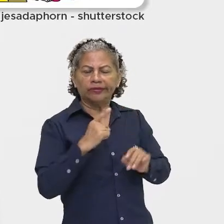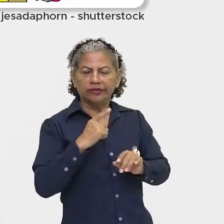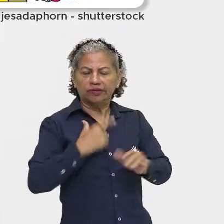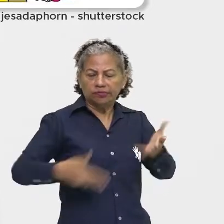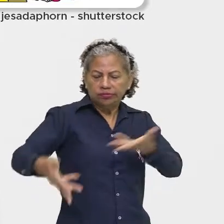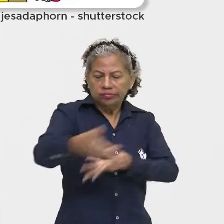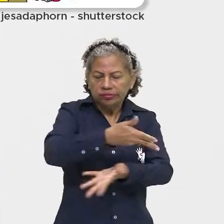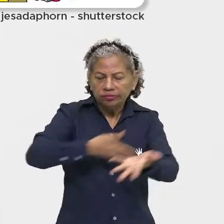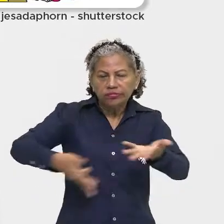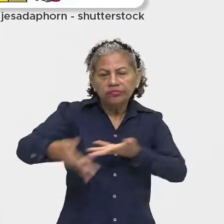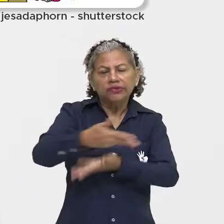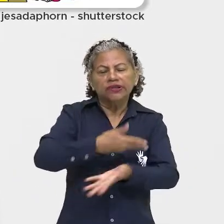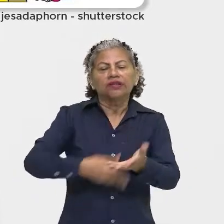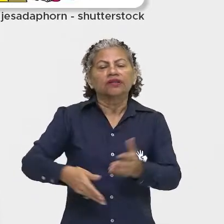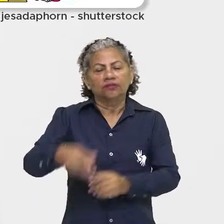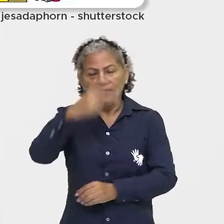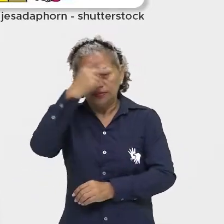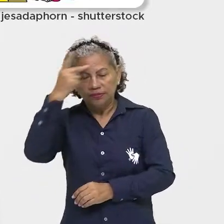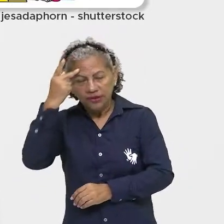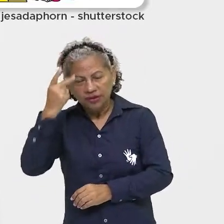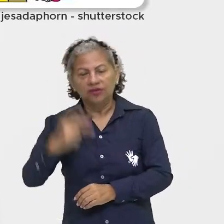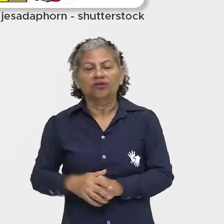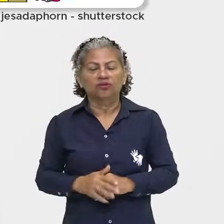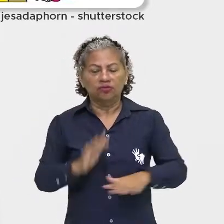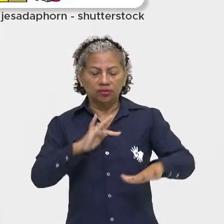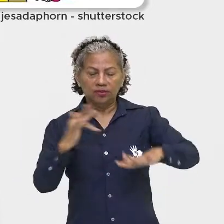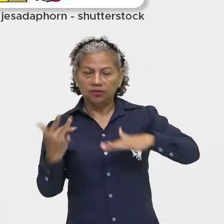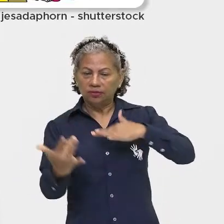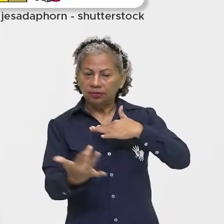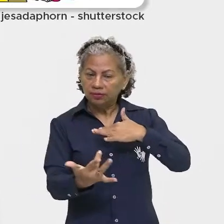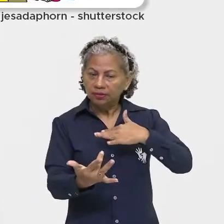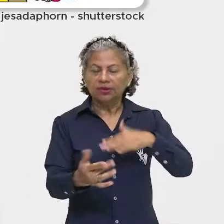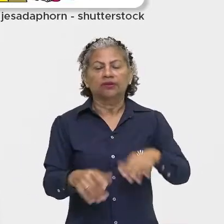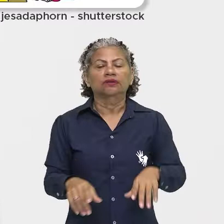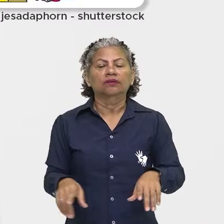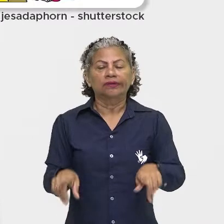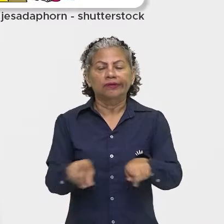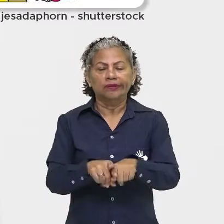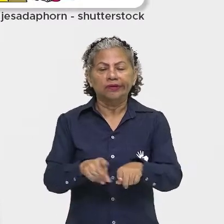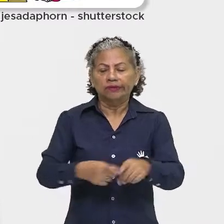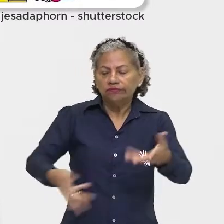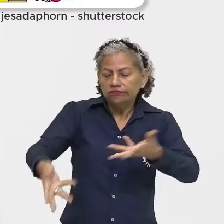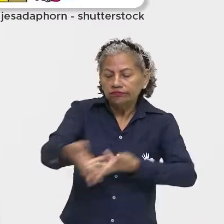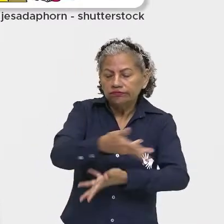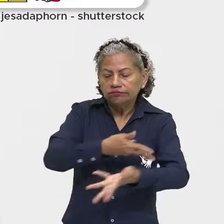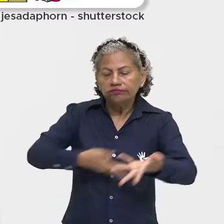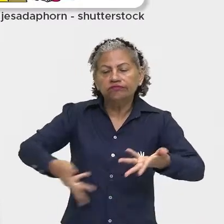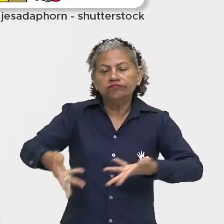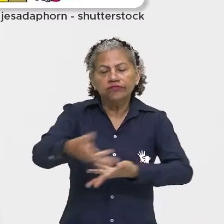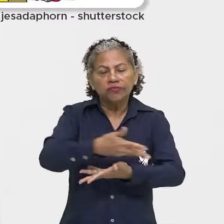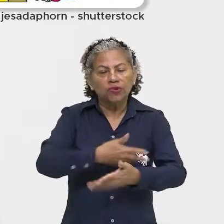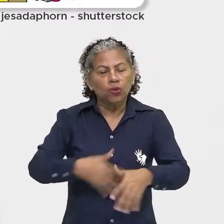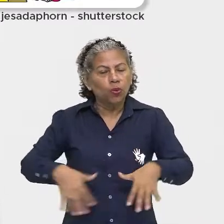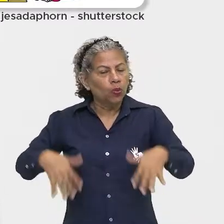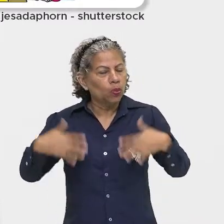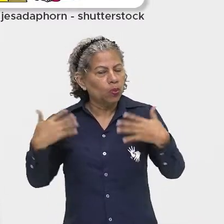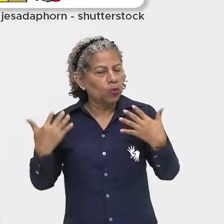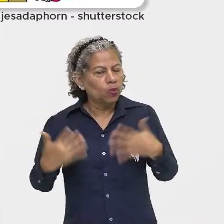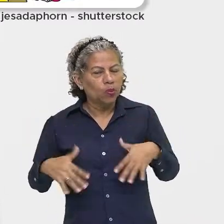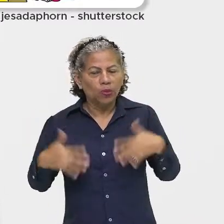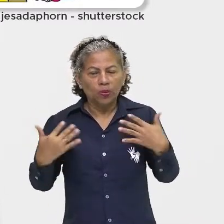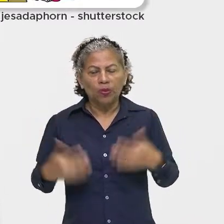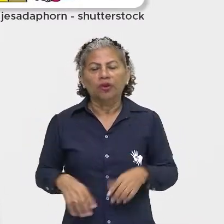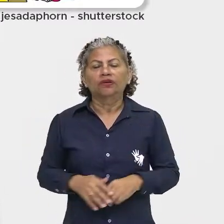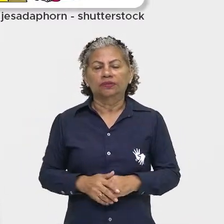outras pessoas por meio de diversas redes sociais, a cordialidade se torna imprescindível,